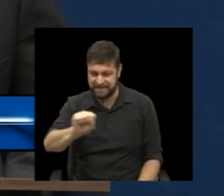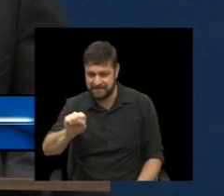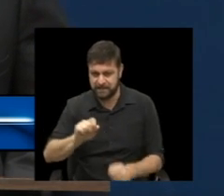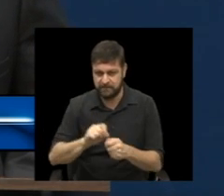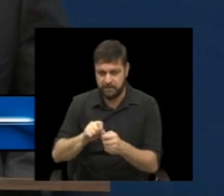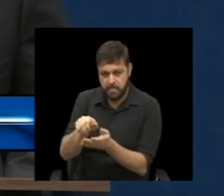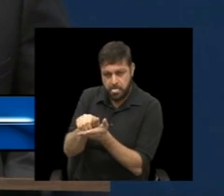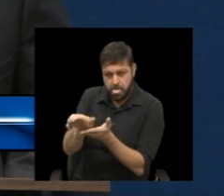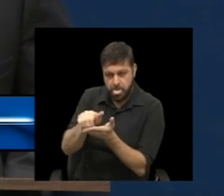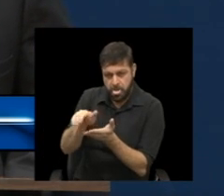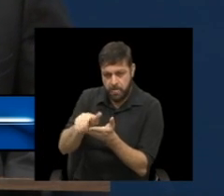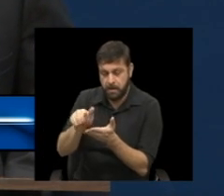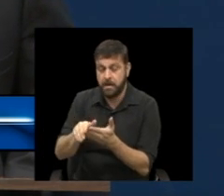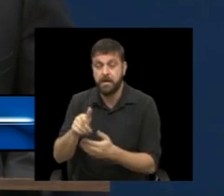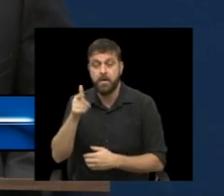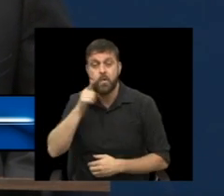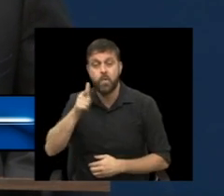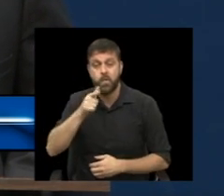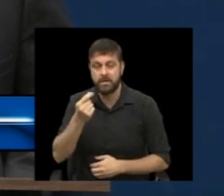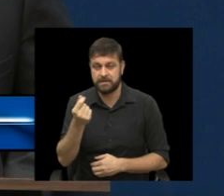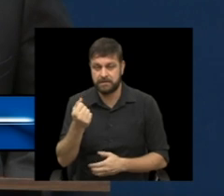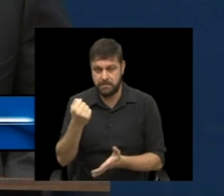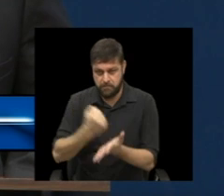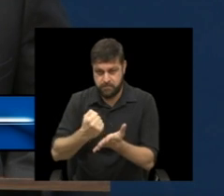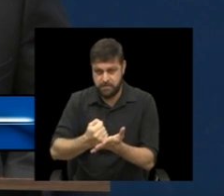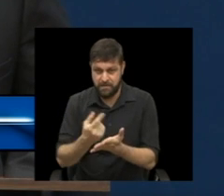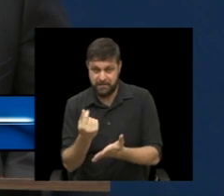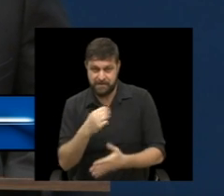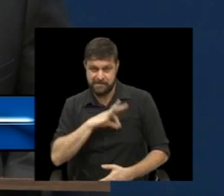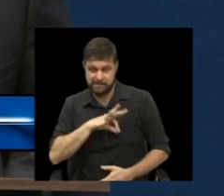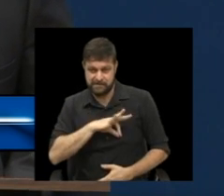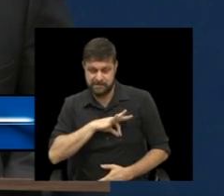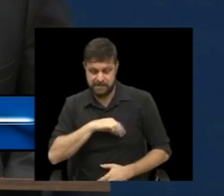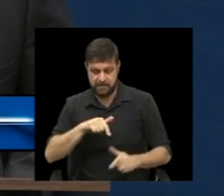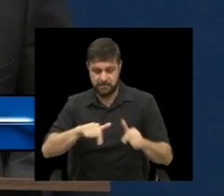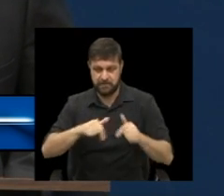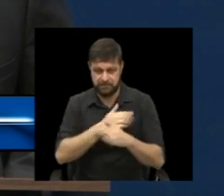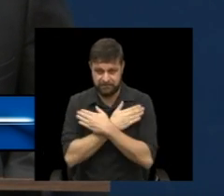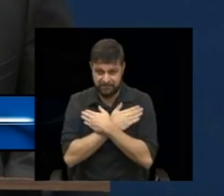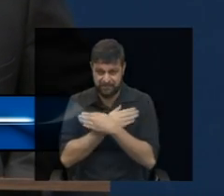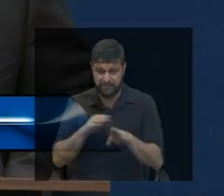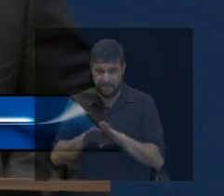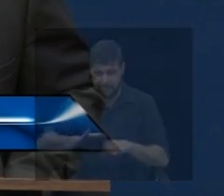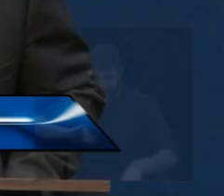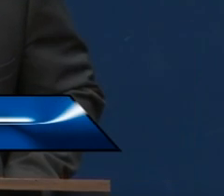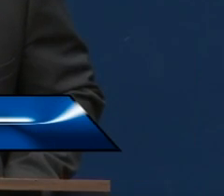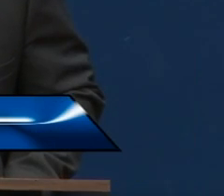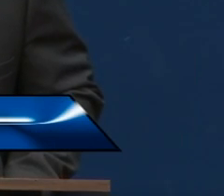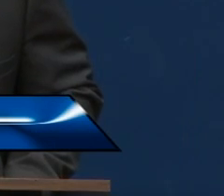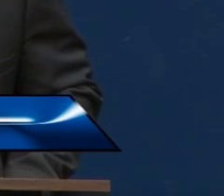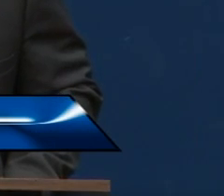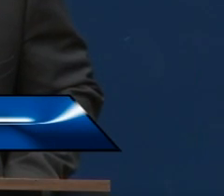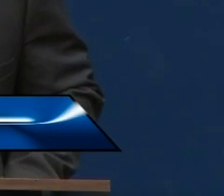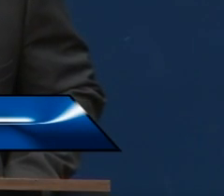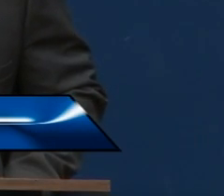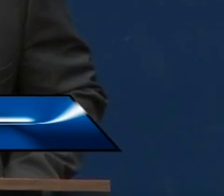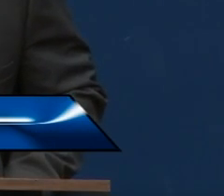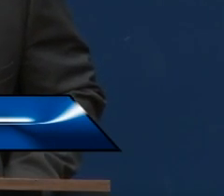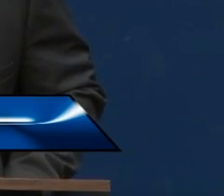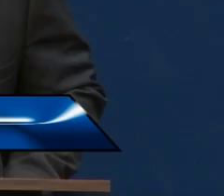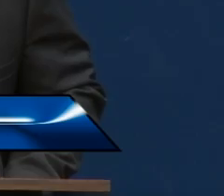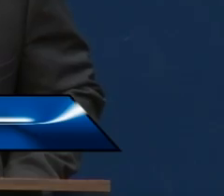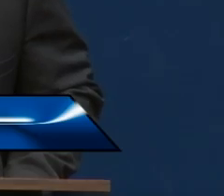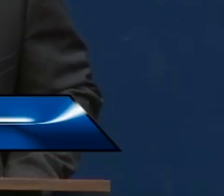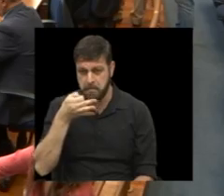obter seguro-desemprego, viola benefícios assistenciais como Bolsa Família, Minha Casa Minha Vida, entre